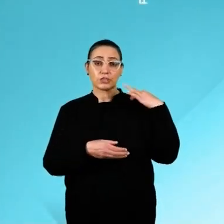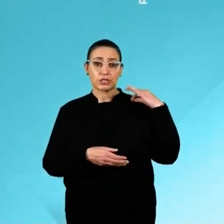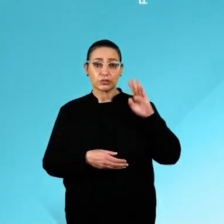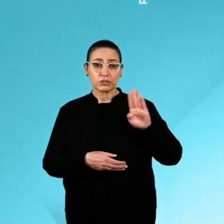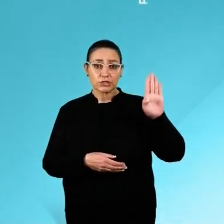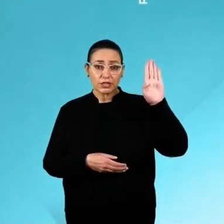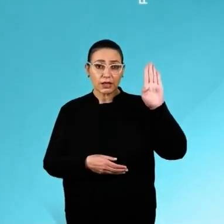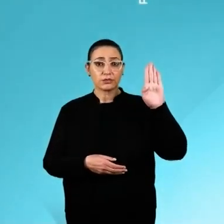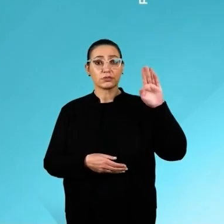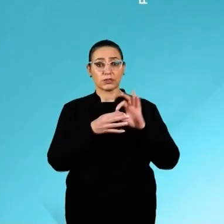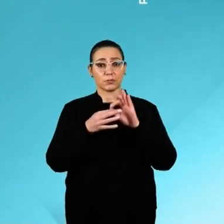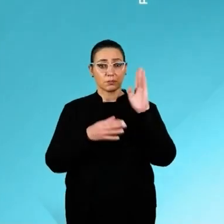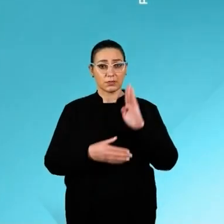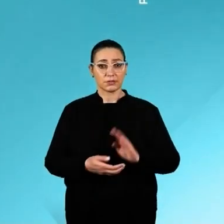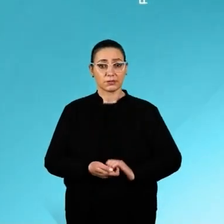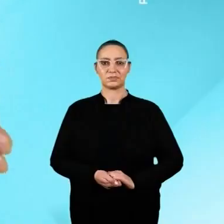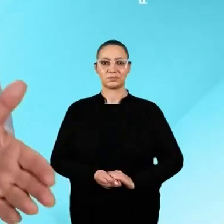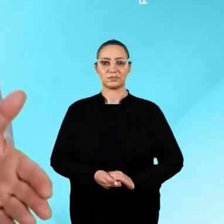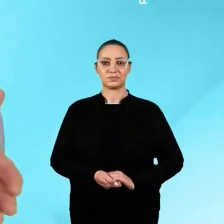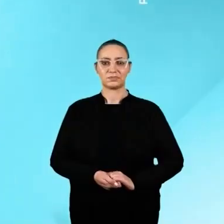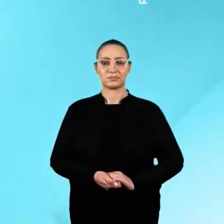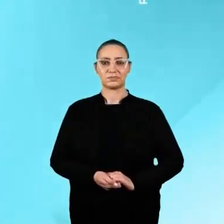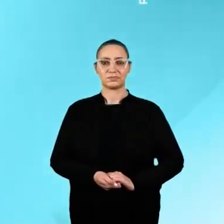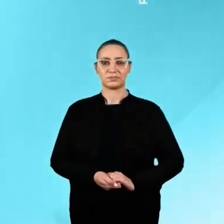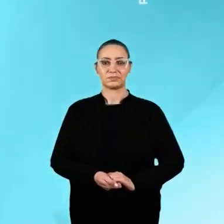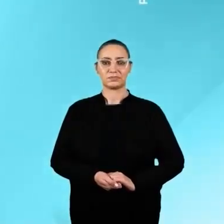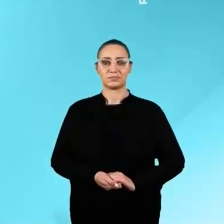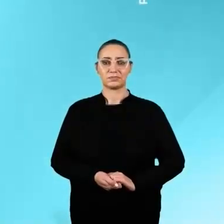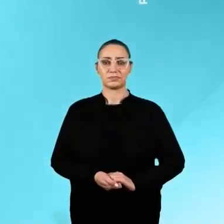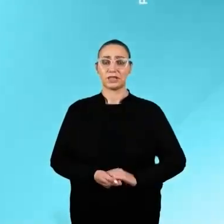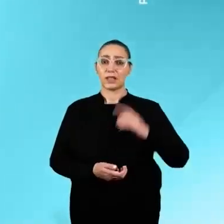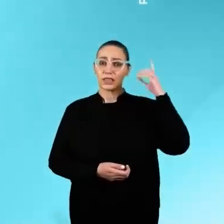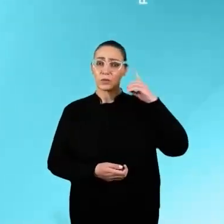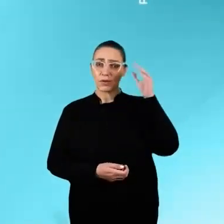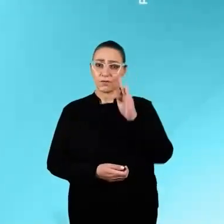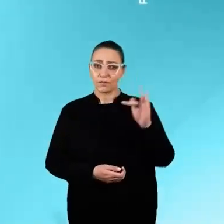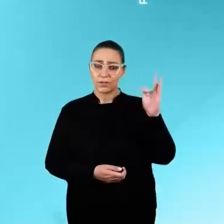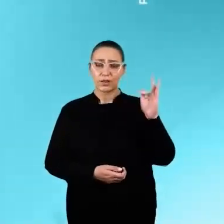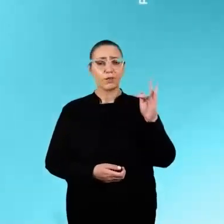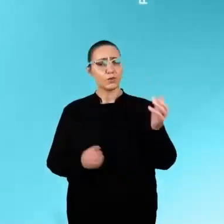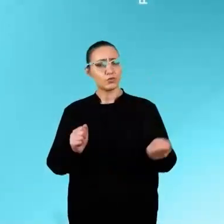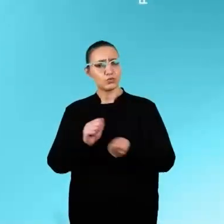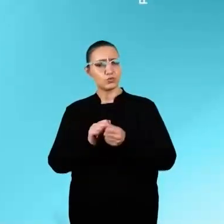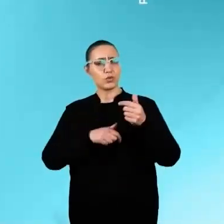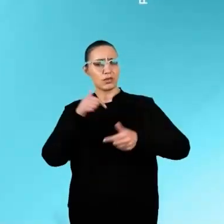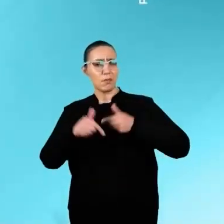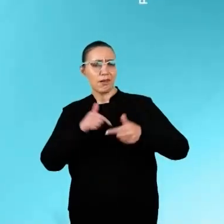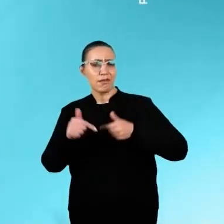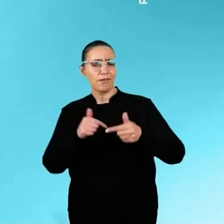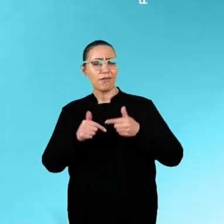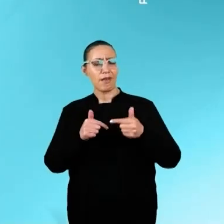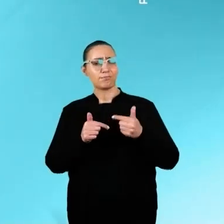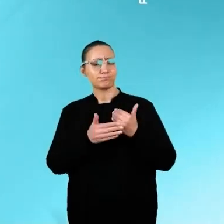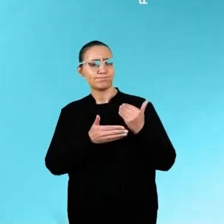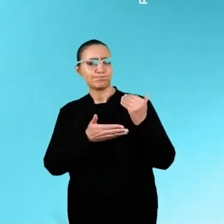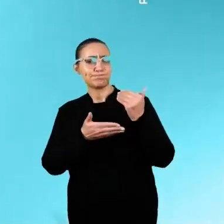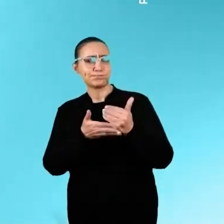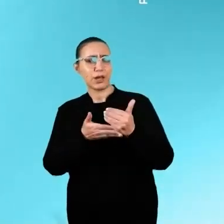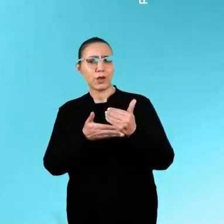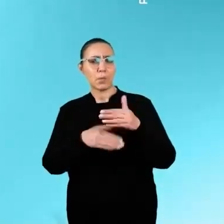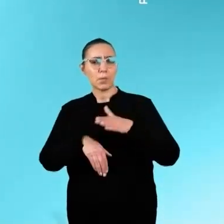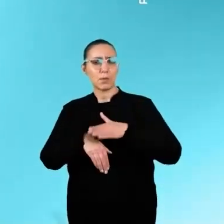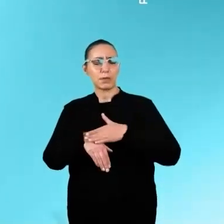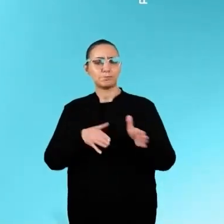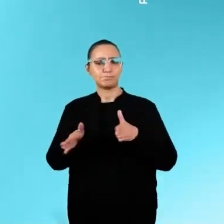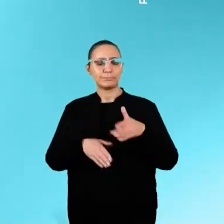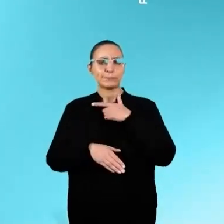Vote nos deputados do União Brasil. Como deputado federal, vamos trabalhar para juntos superarmos esse momento de crise. Quero lutar